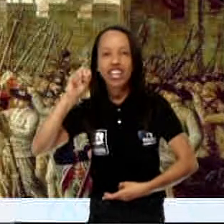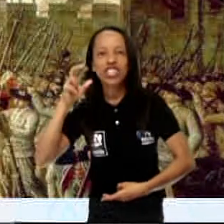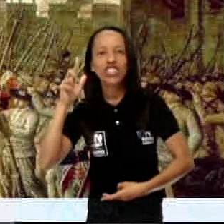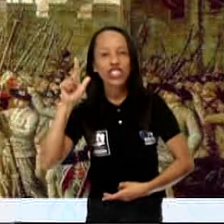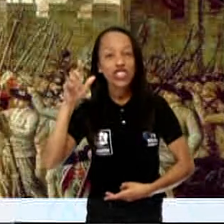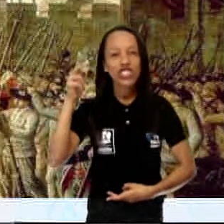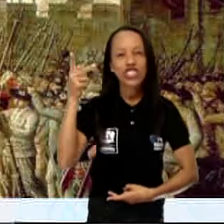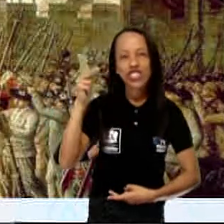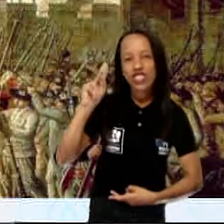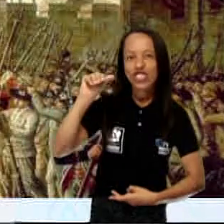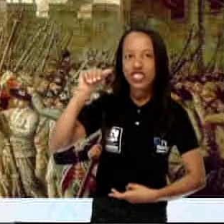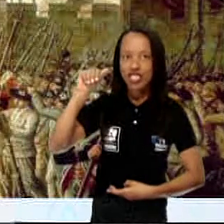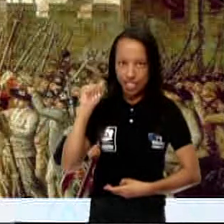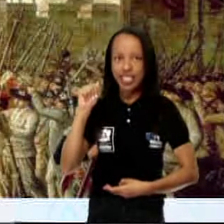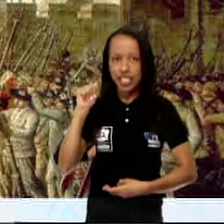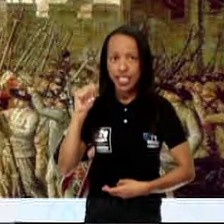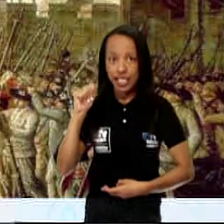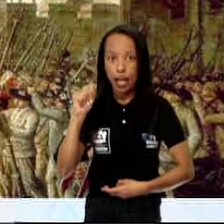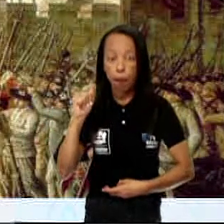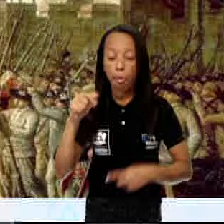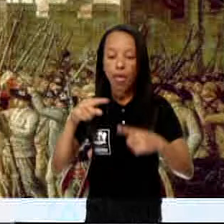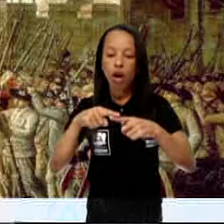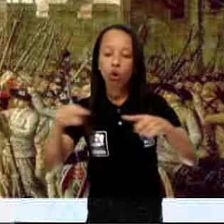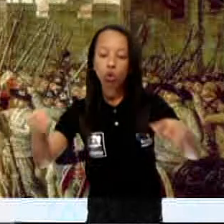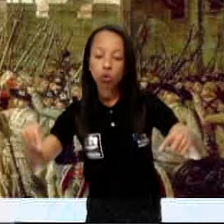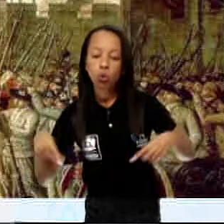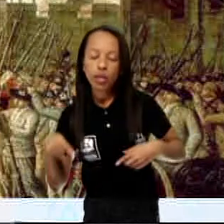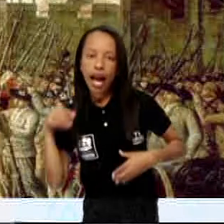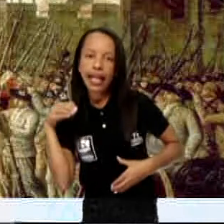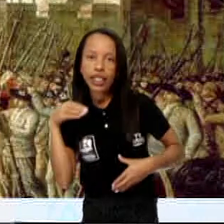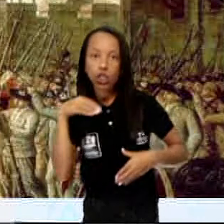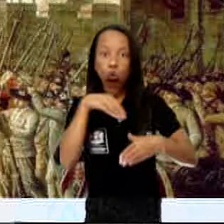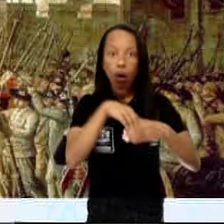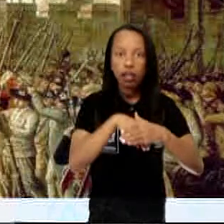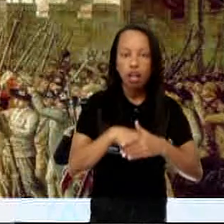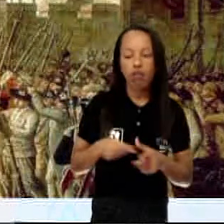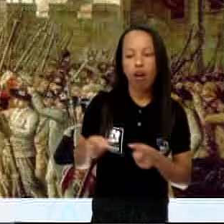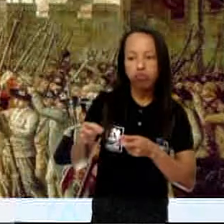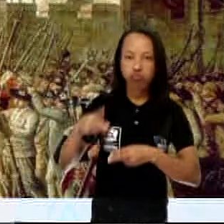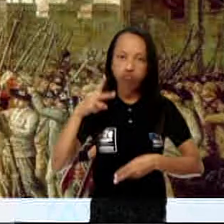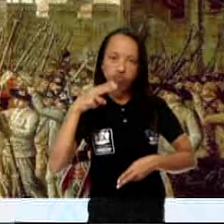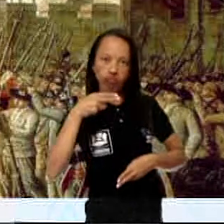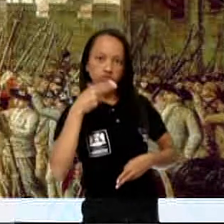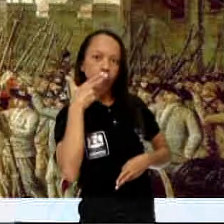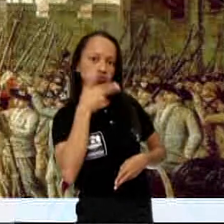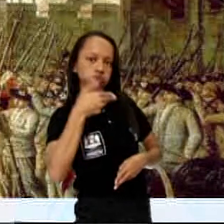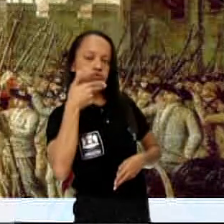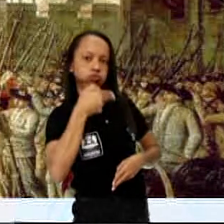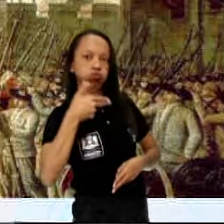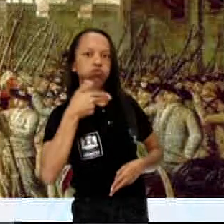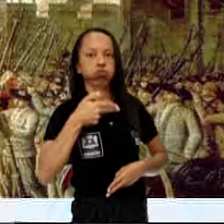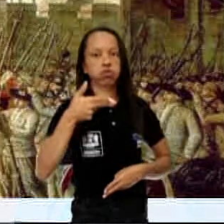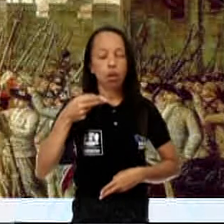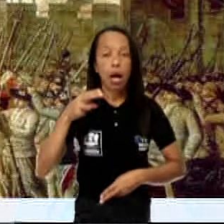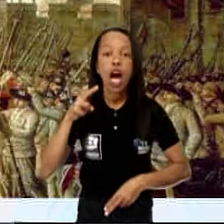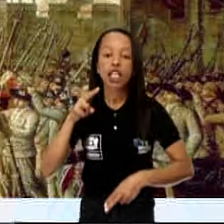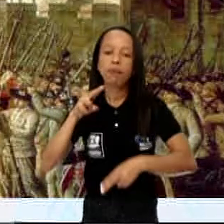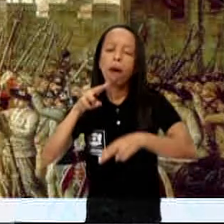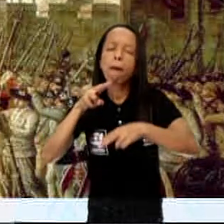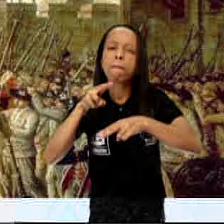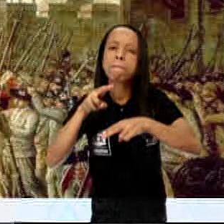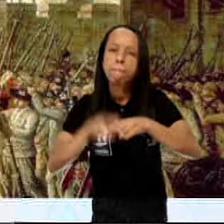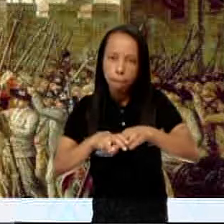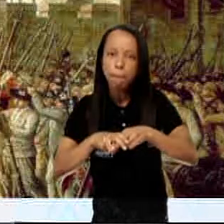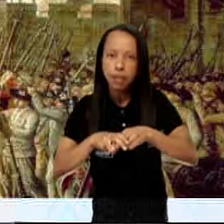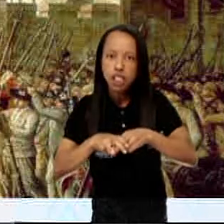de depósito de pólvora, de arma e prisão política. Se um cara falou, mas eu não concordo com o rei não, meu